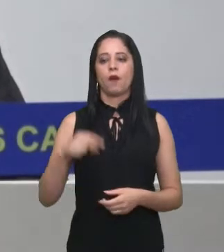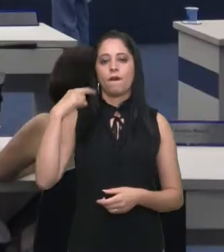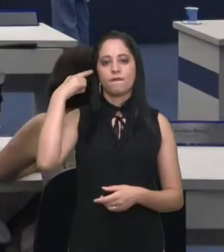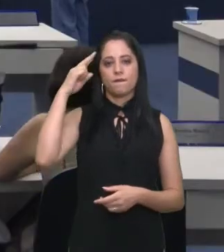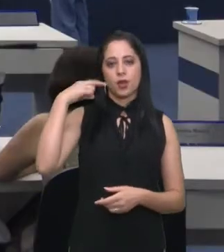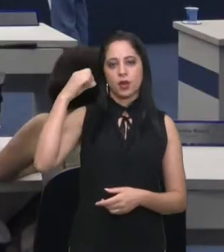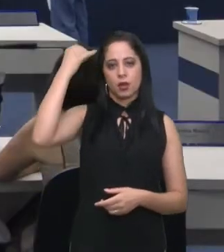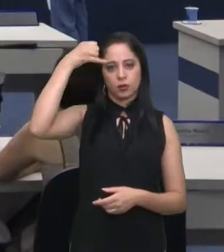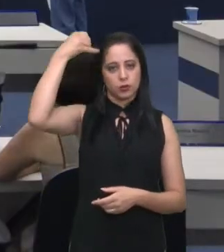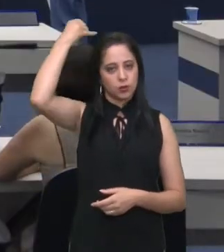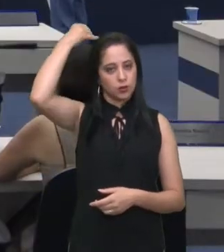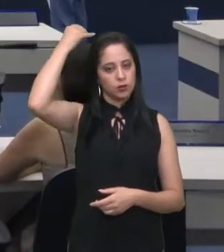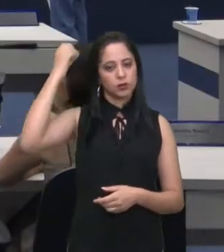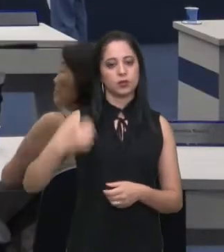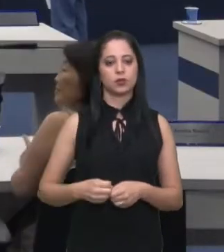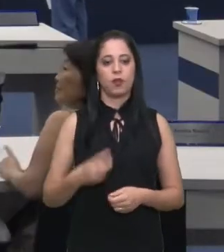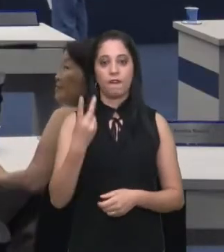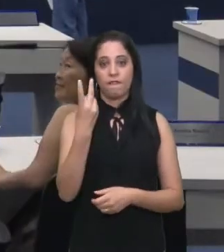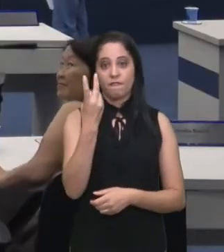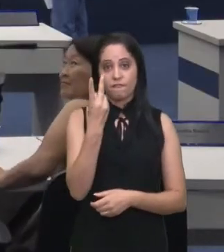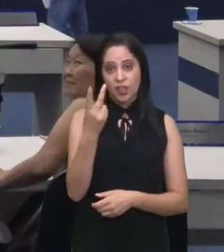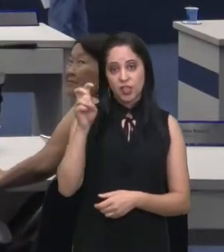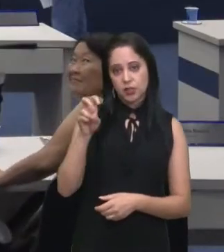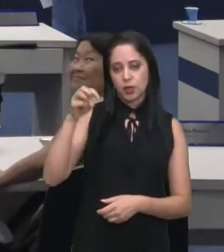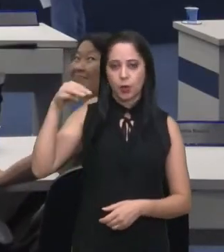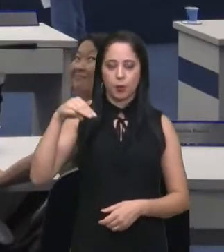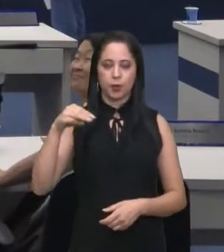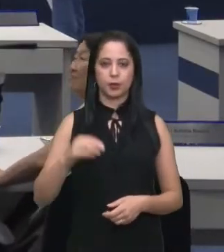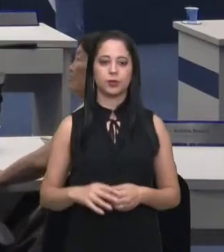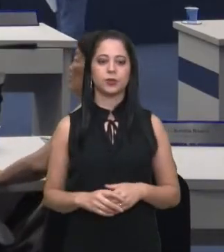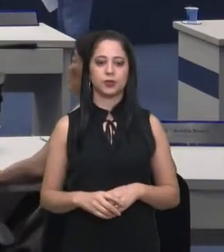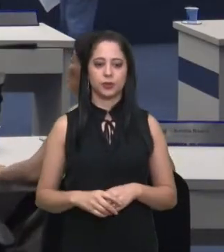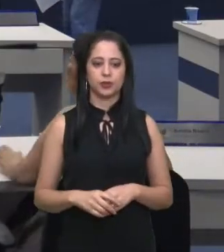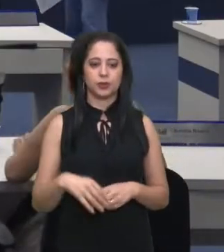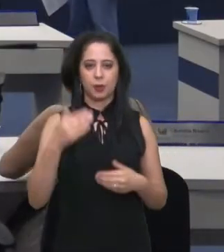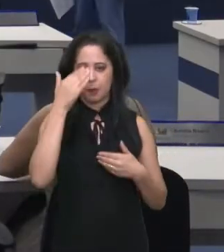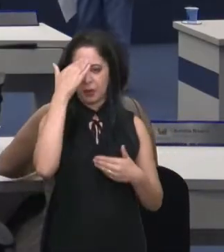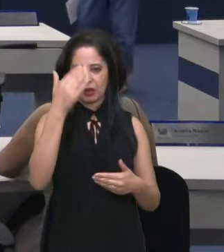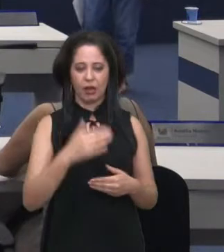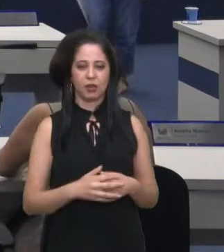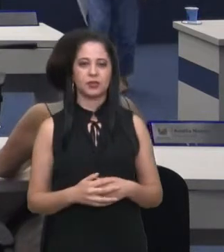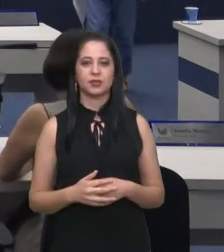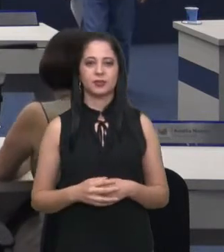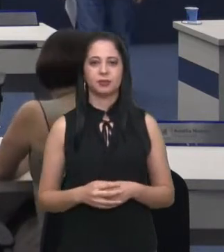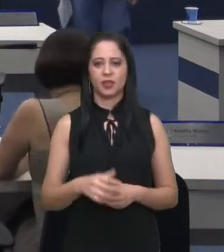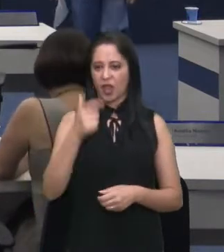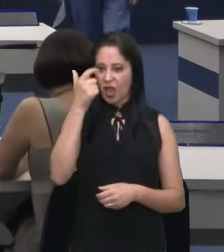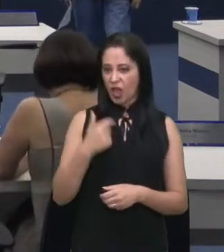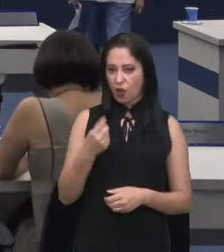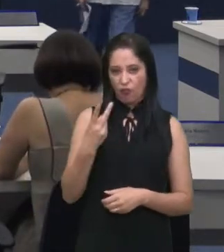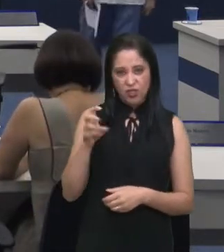tempo regimental, então, de 25 minutos. Obrigado, presidente. Eu não vou gastar 25 minutos, não.